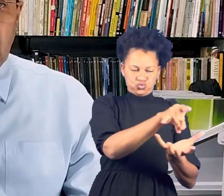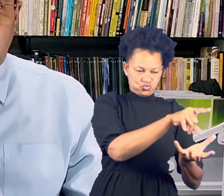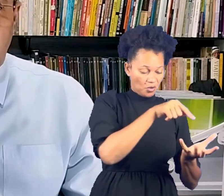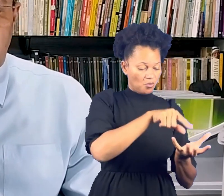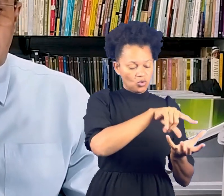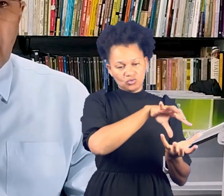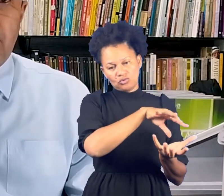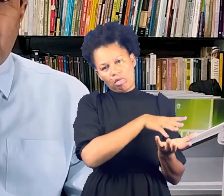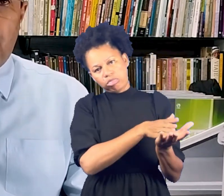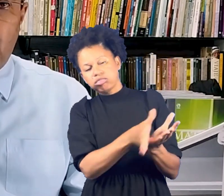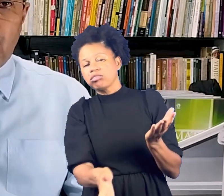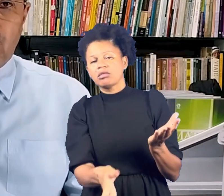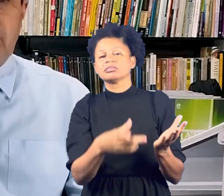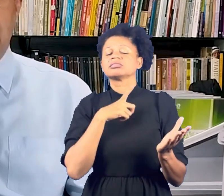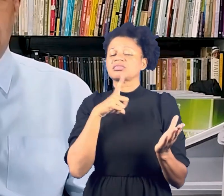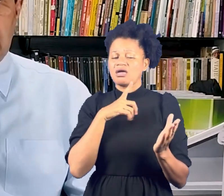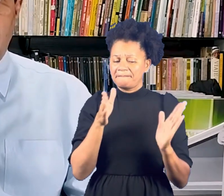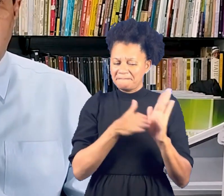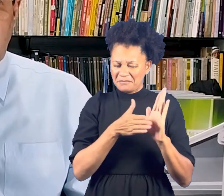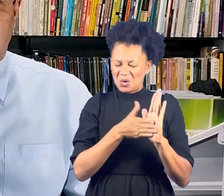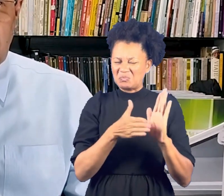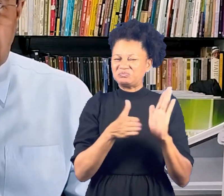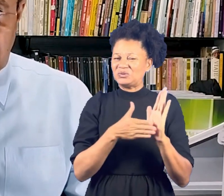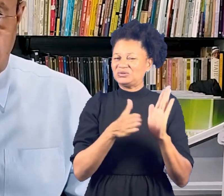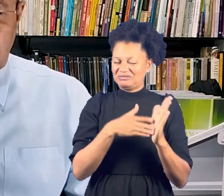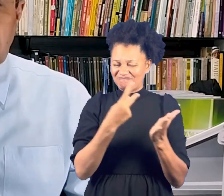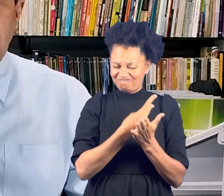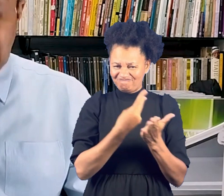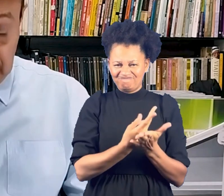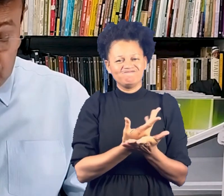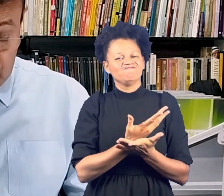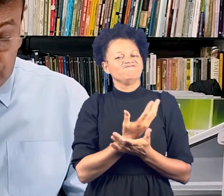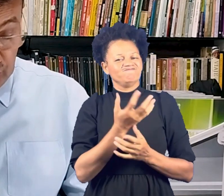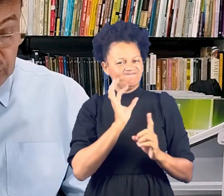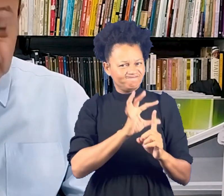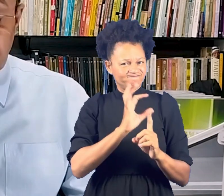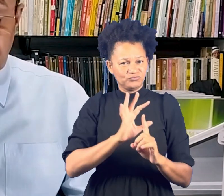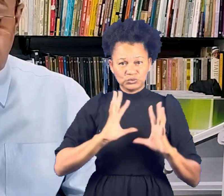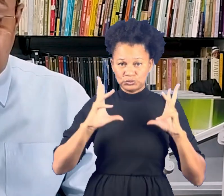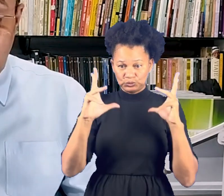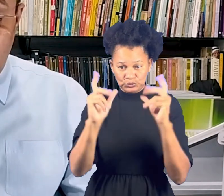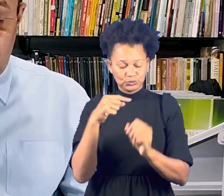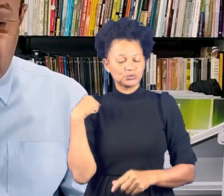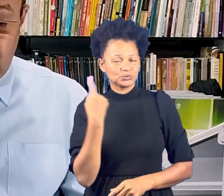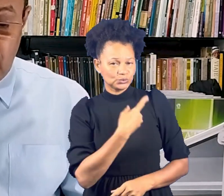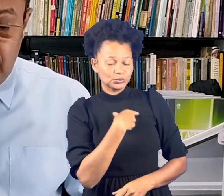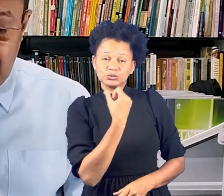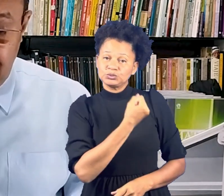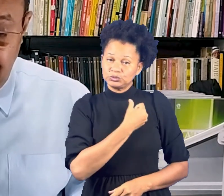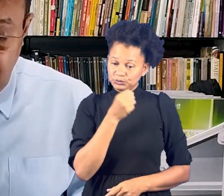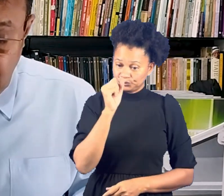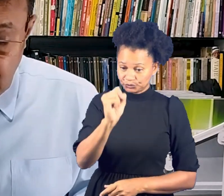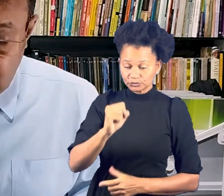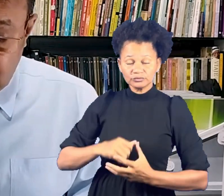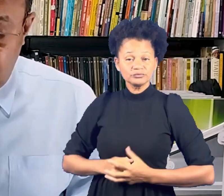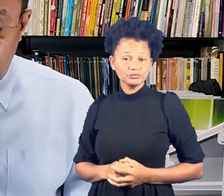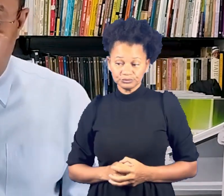mundo caído, tem proposto indecentemente a cada dia a todos nós. 8º